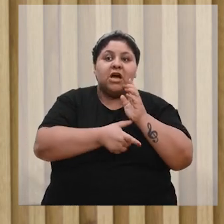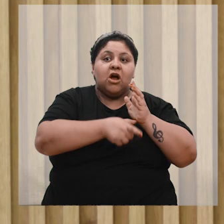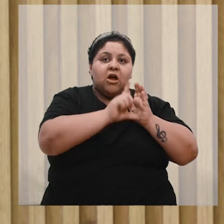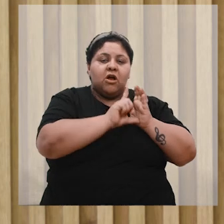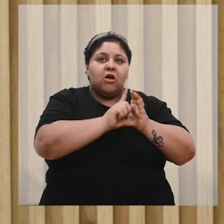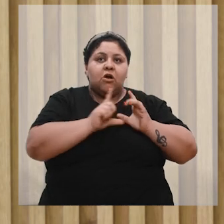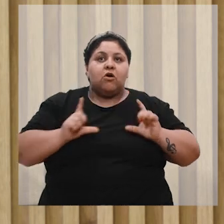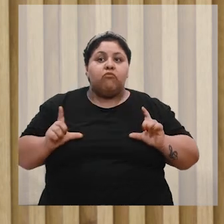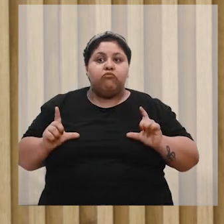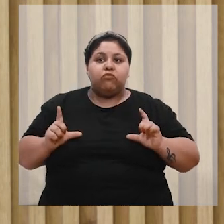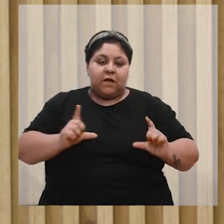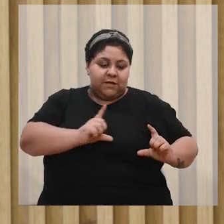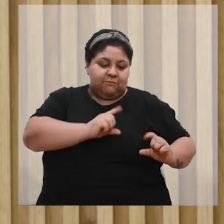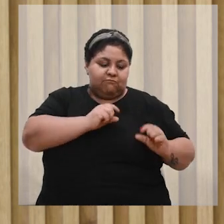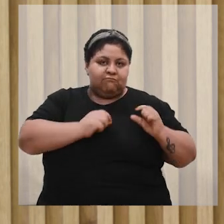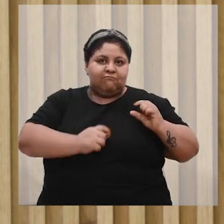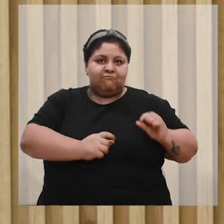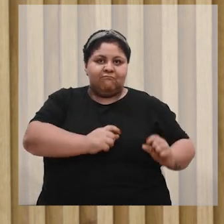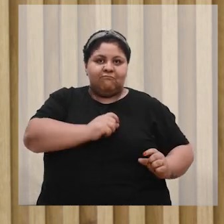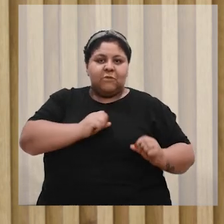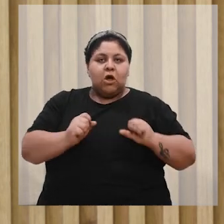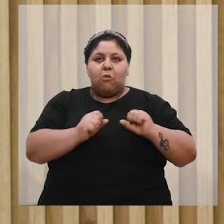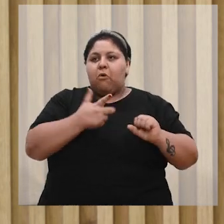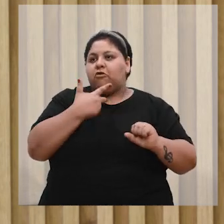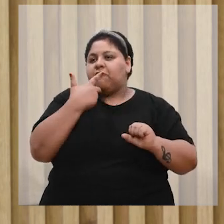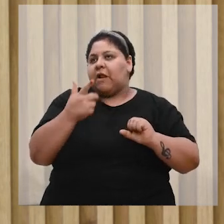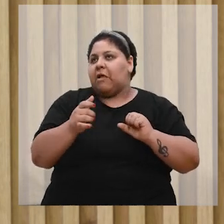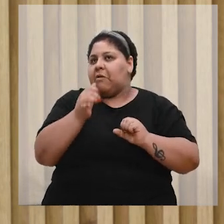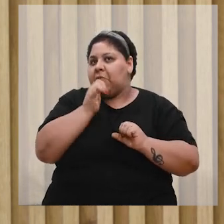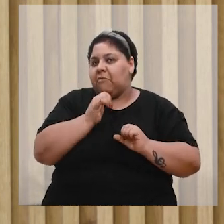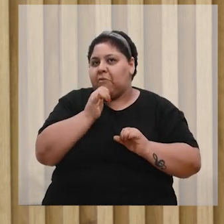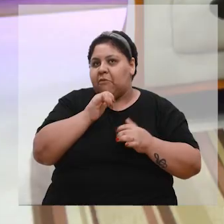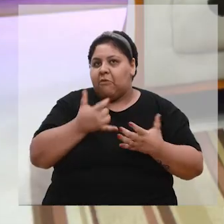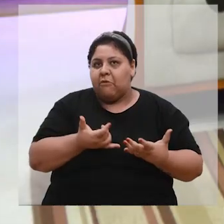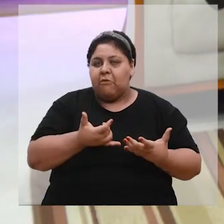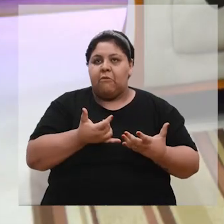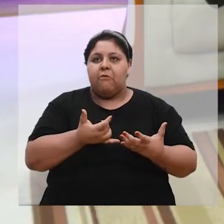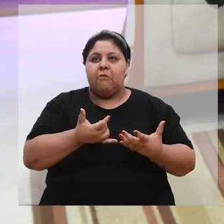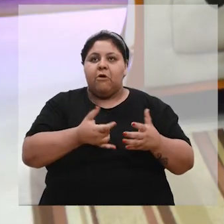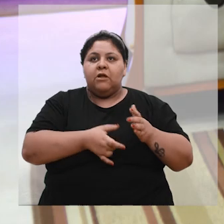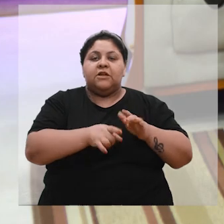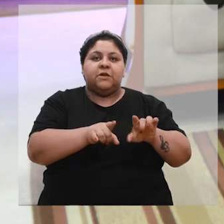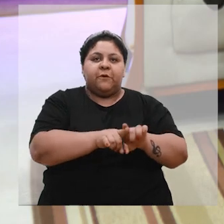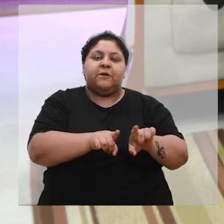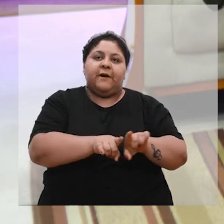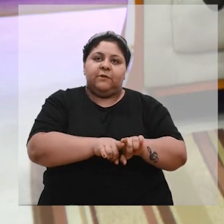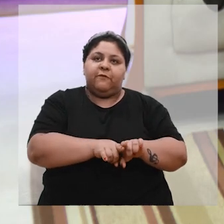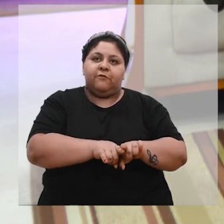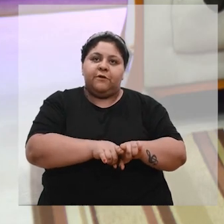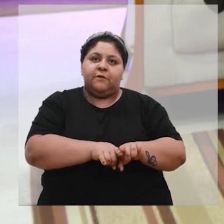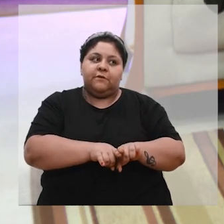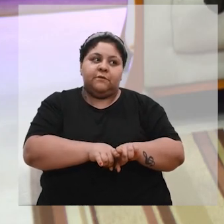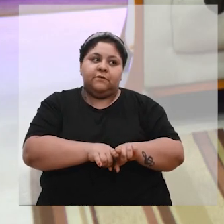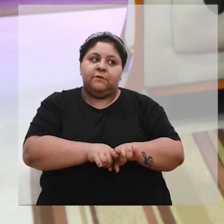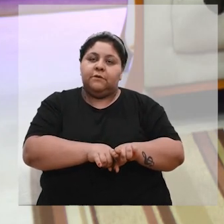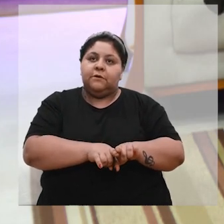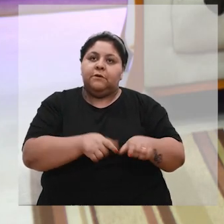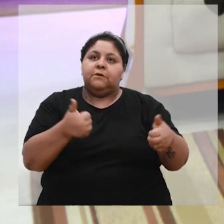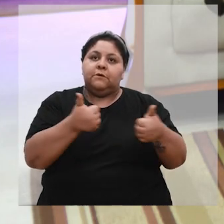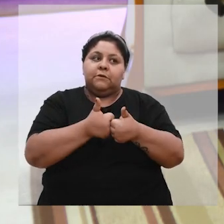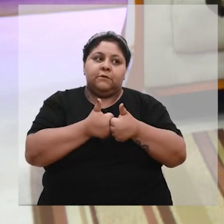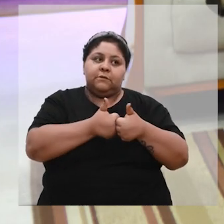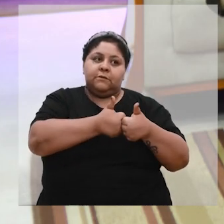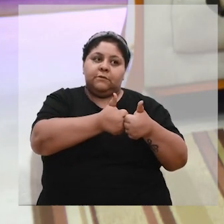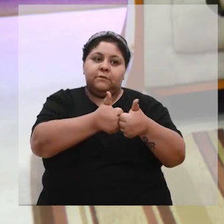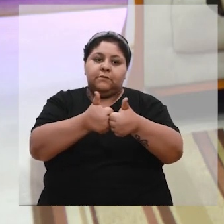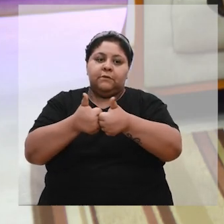descobrir precocemente o câncer de mama. Acho que a gente pode falar, trazer aqui a Milena, que descobriu precocemente, né, Vitória,